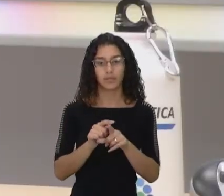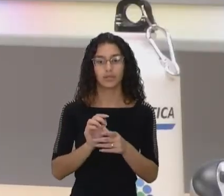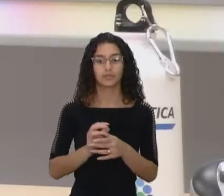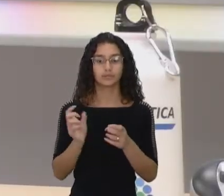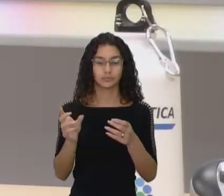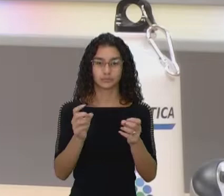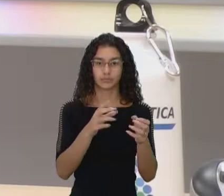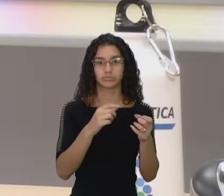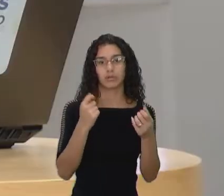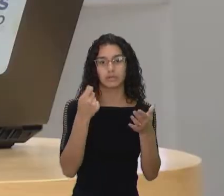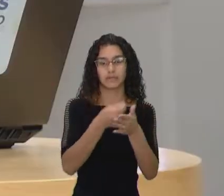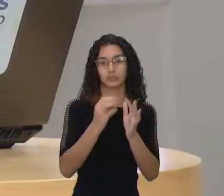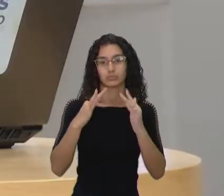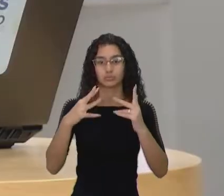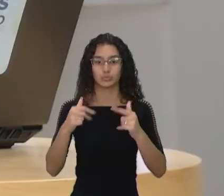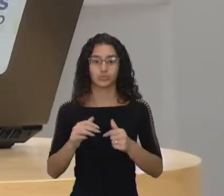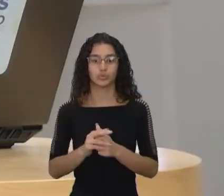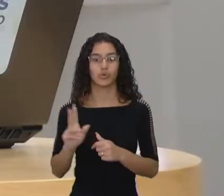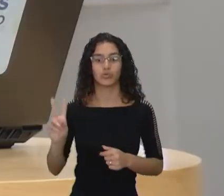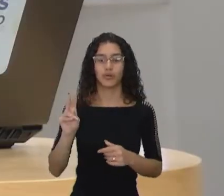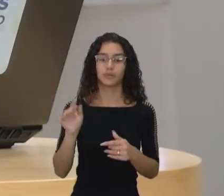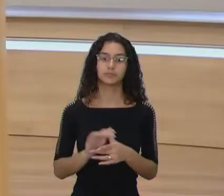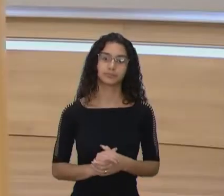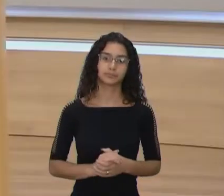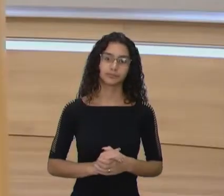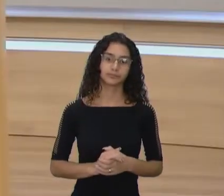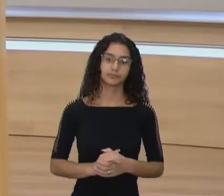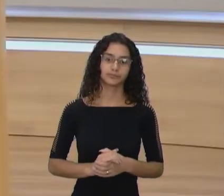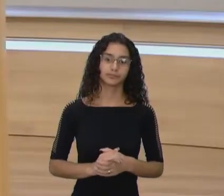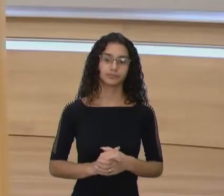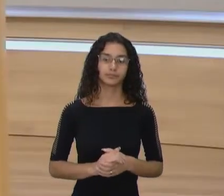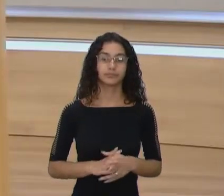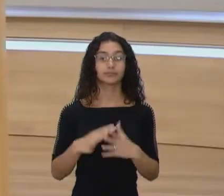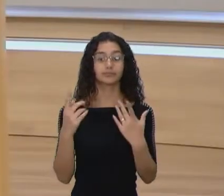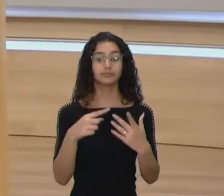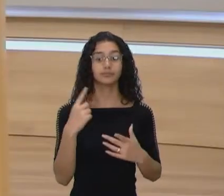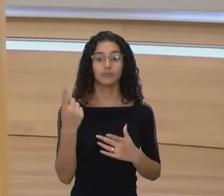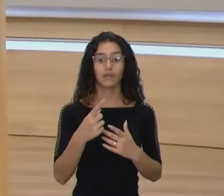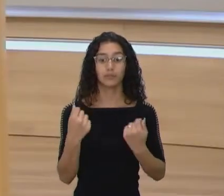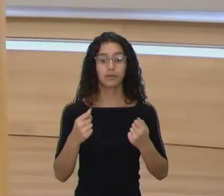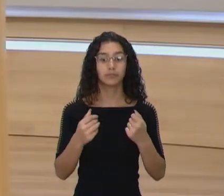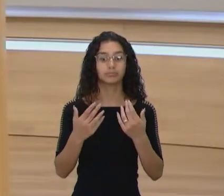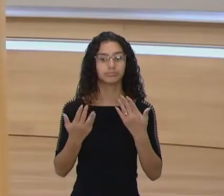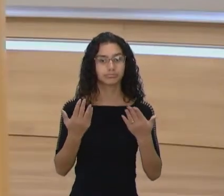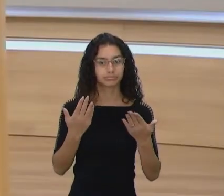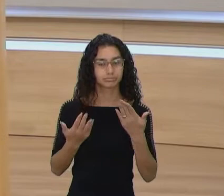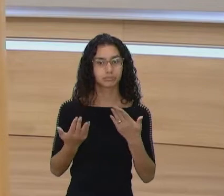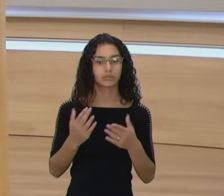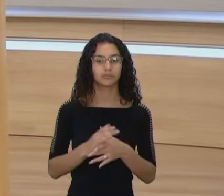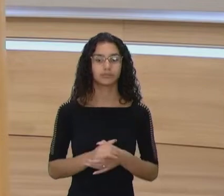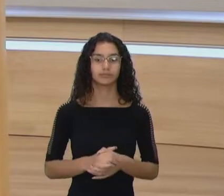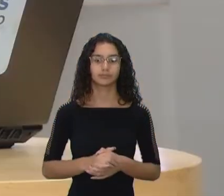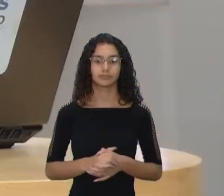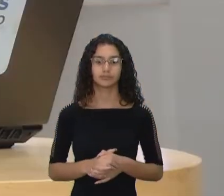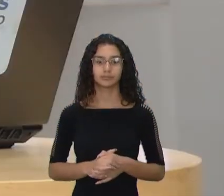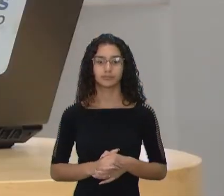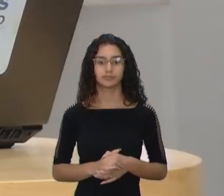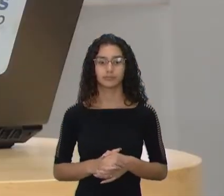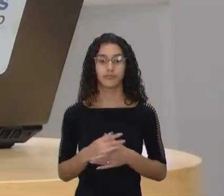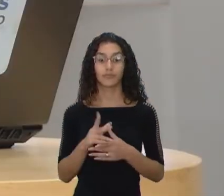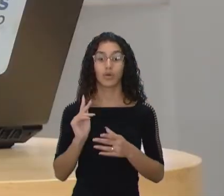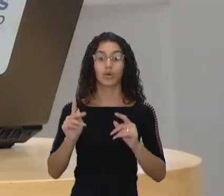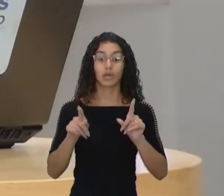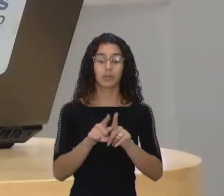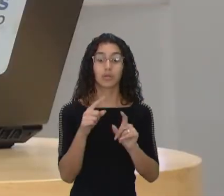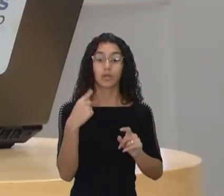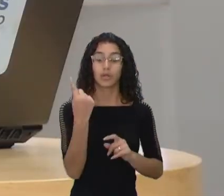com qualquer coisa. Então eu sabia exatamente o valor do dinheiro, por isso que a gente tem que pesar isso daí. Então... Continuando aí,